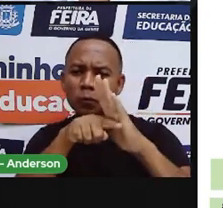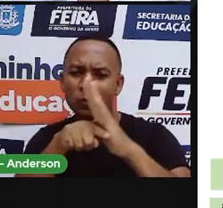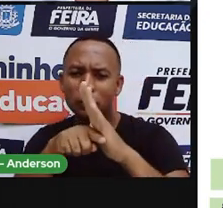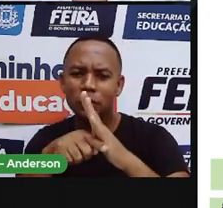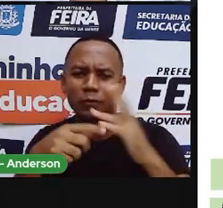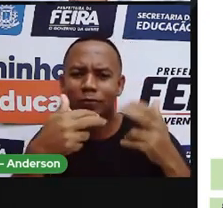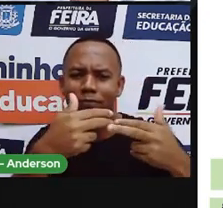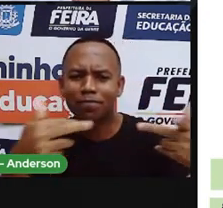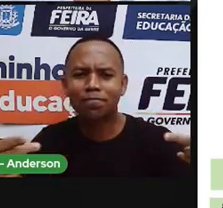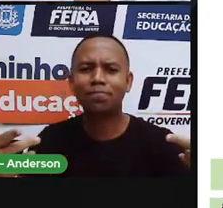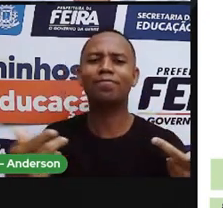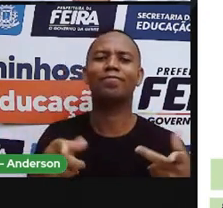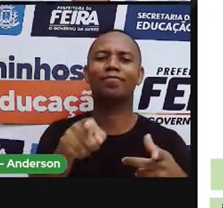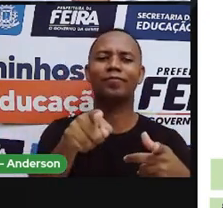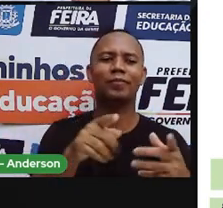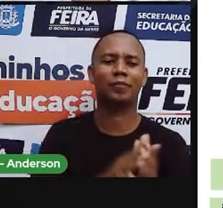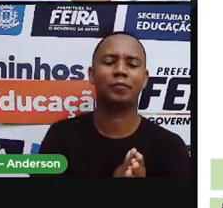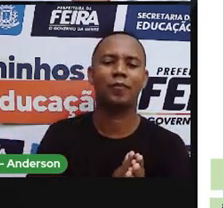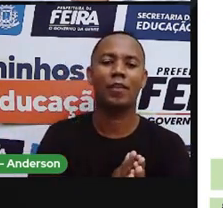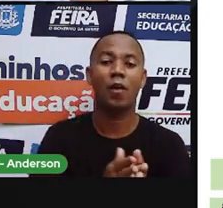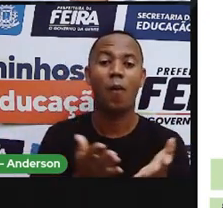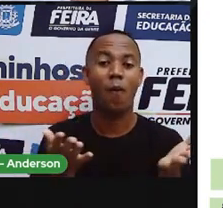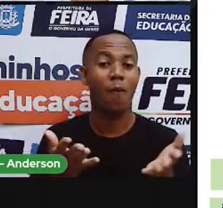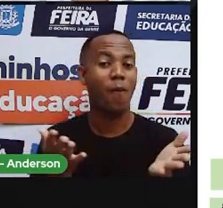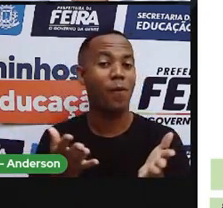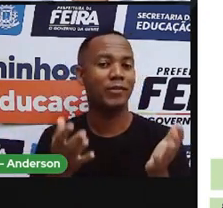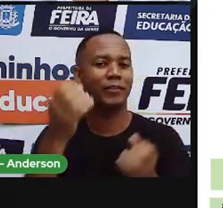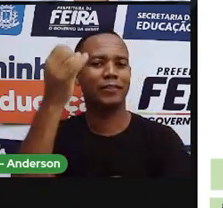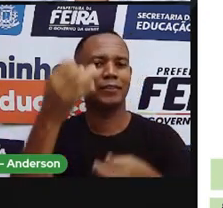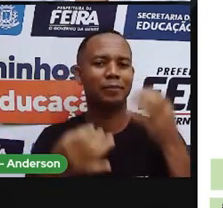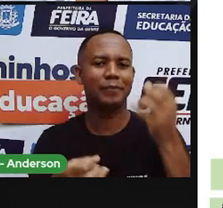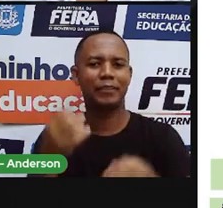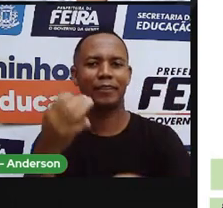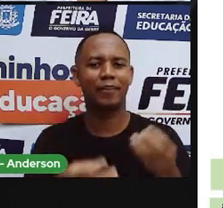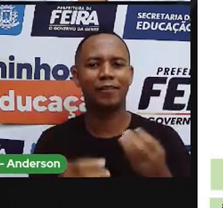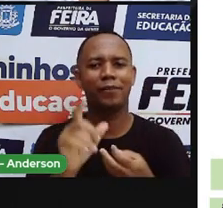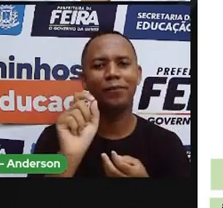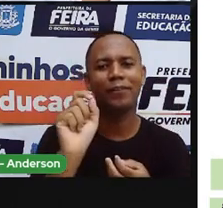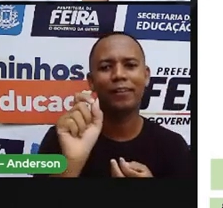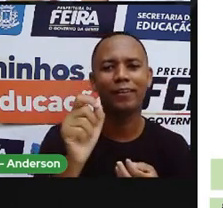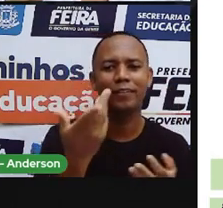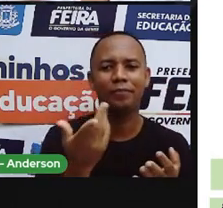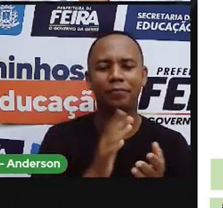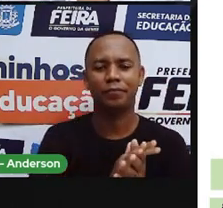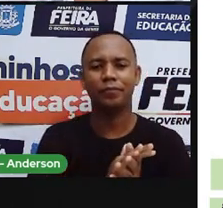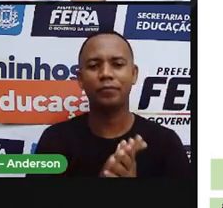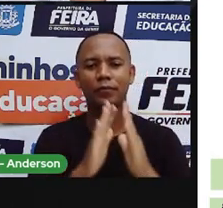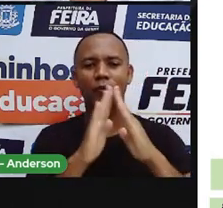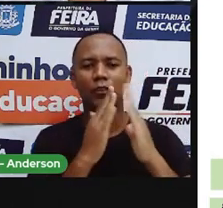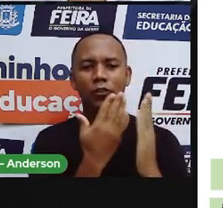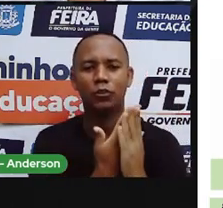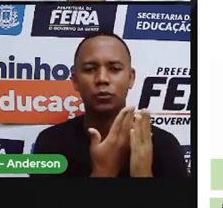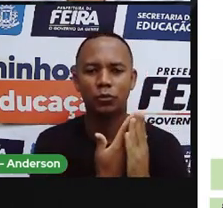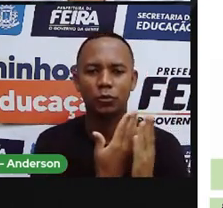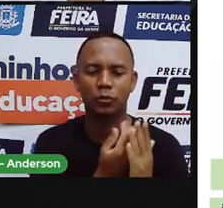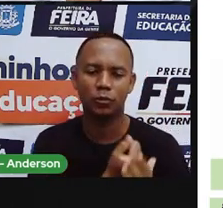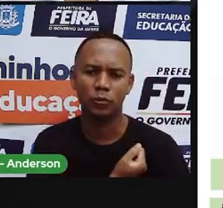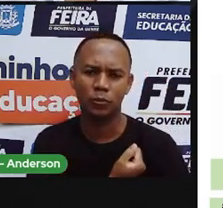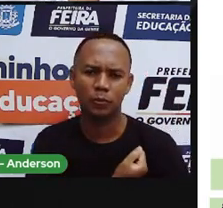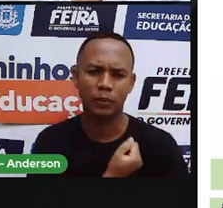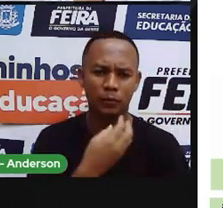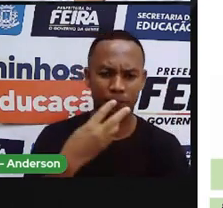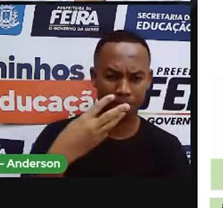aí desde ontem. E o que será que vamos falar hoje, né? Nossa aula de número 31,